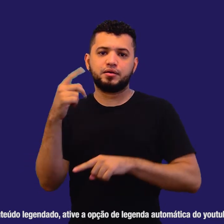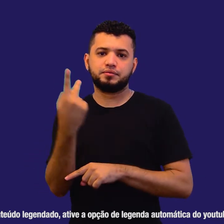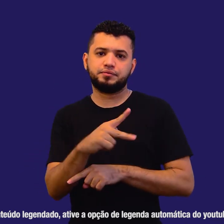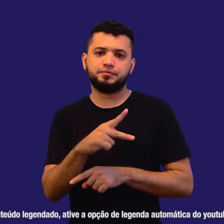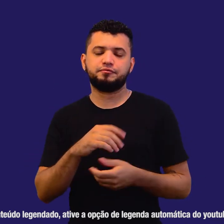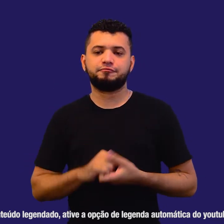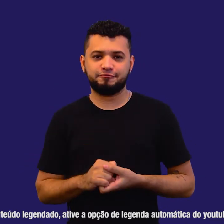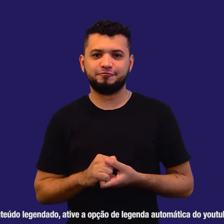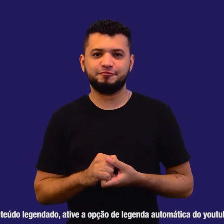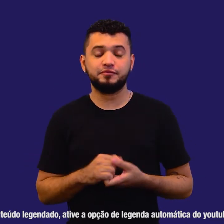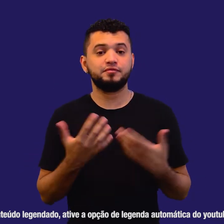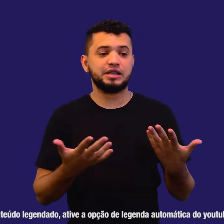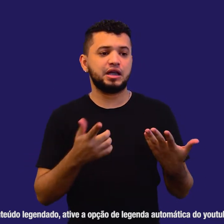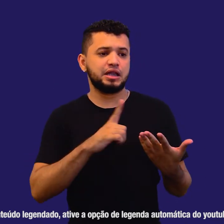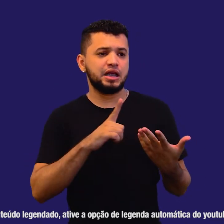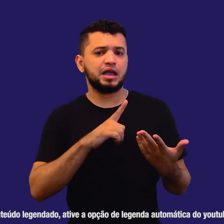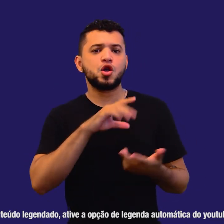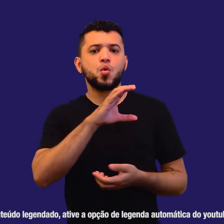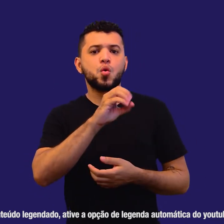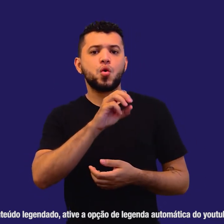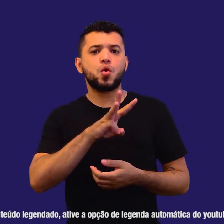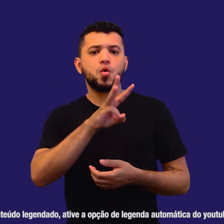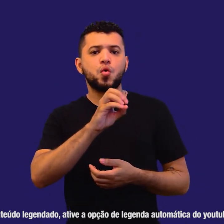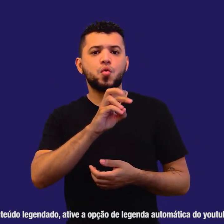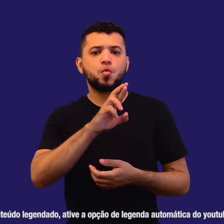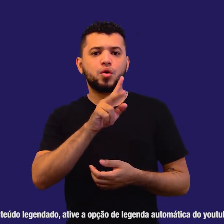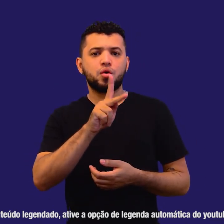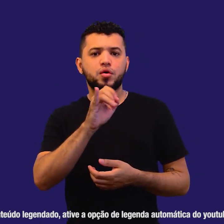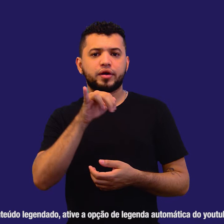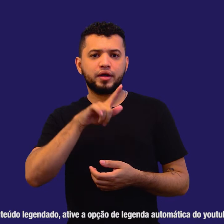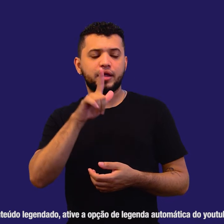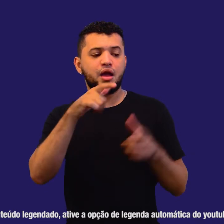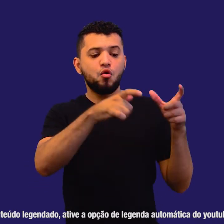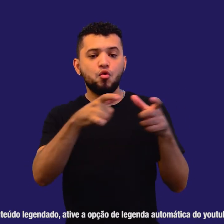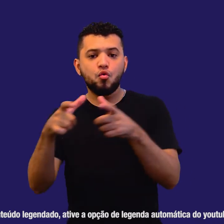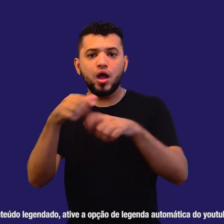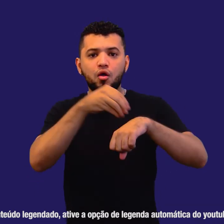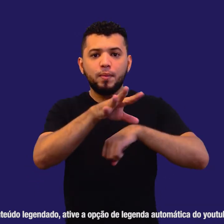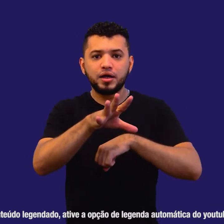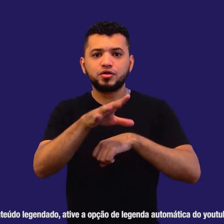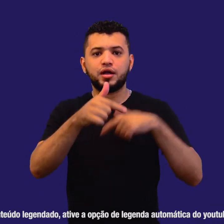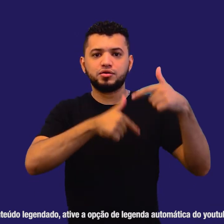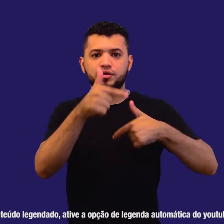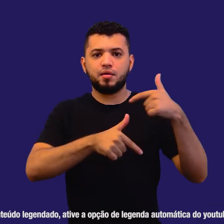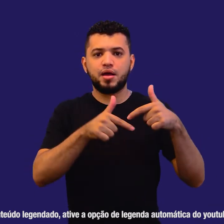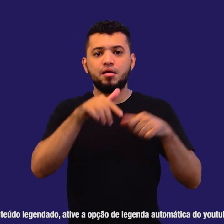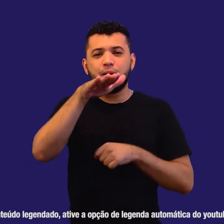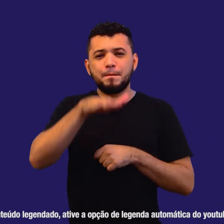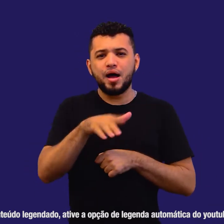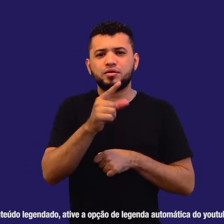Bom, e temos também os coworkings, né? Que são também conhecidos, são os espaços compartilhados de trabalho que minimizam custos